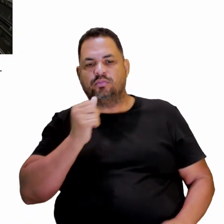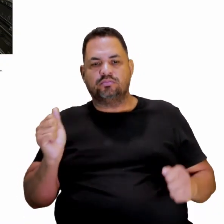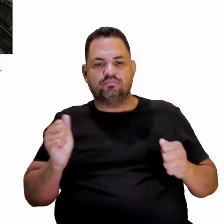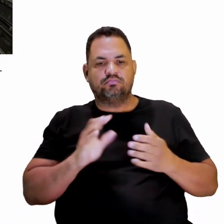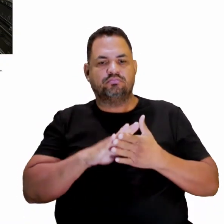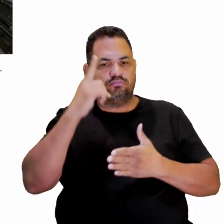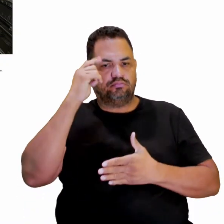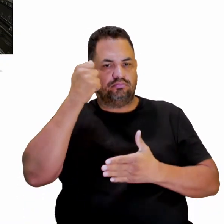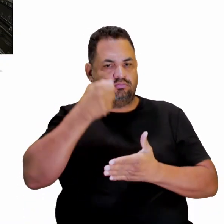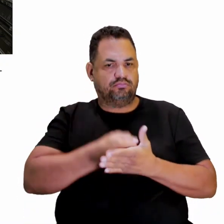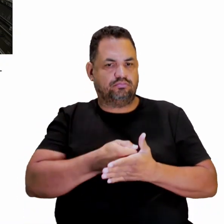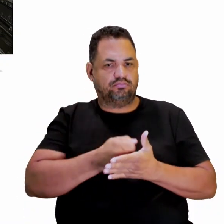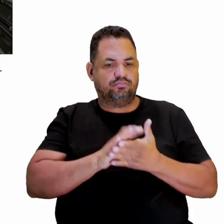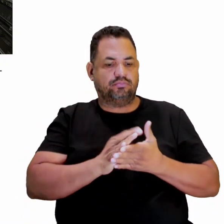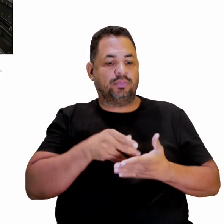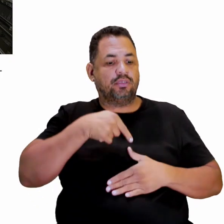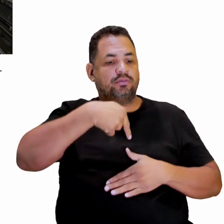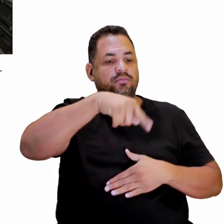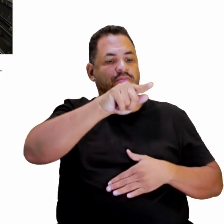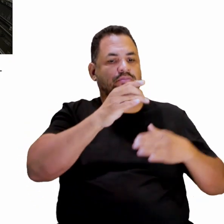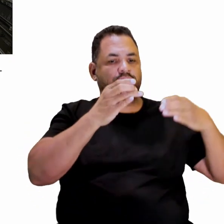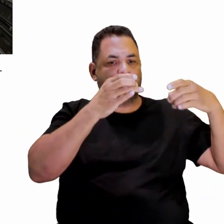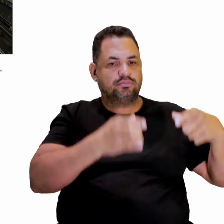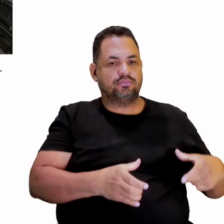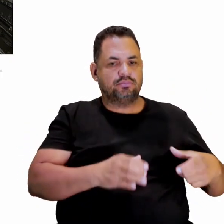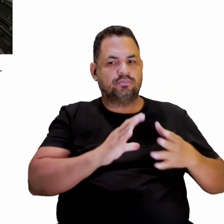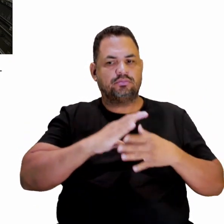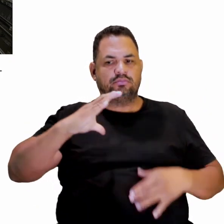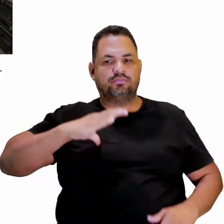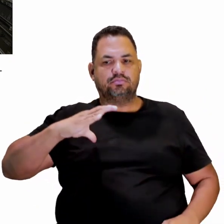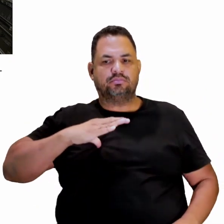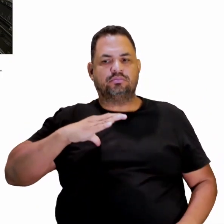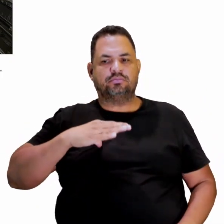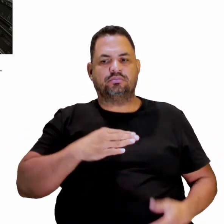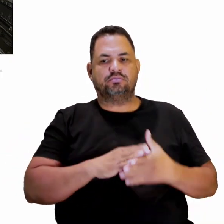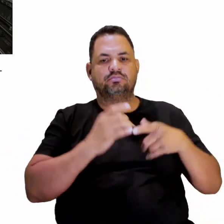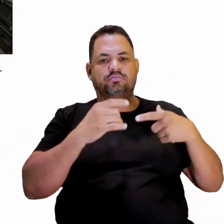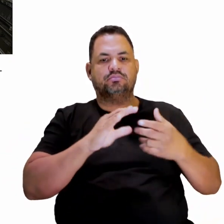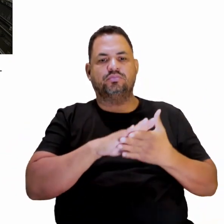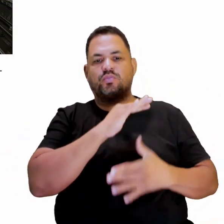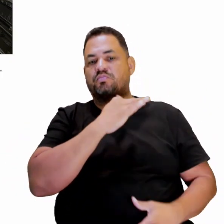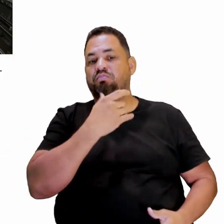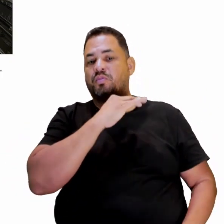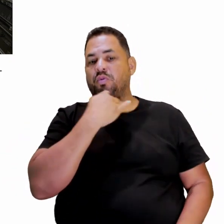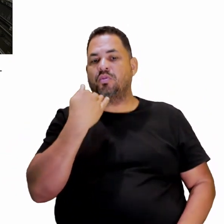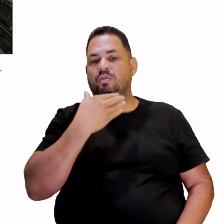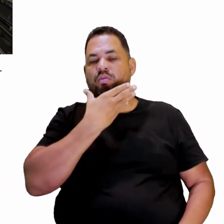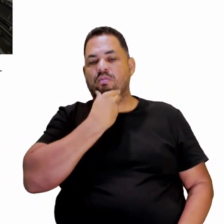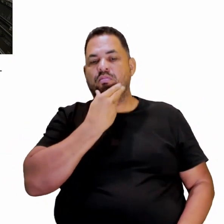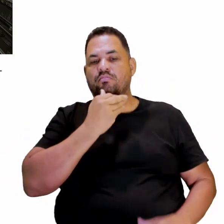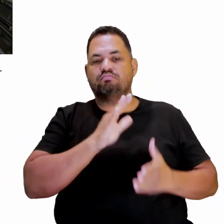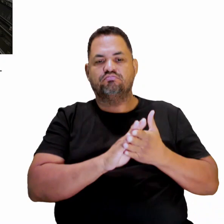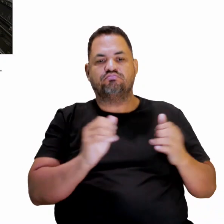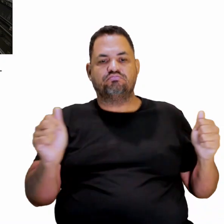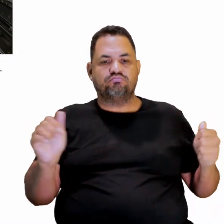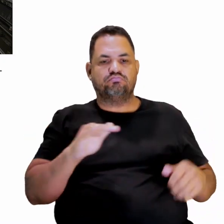de Red Hill, que é um local, que era a cidade de onde o homem assassinado veio, que morreu nessa